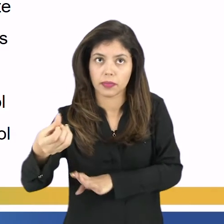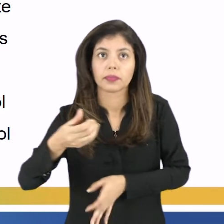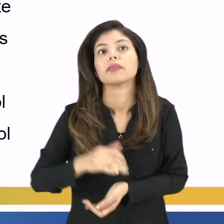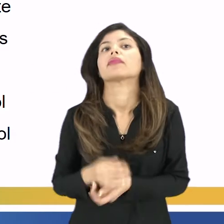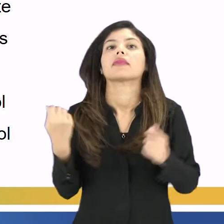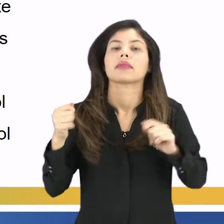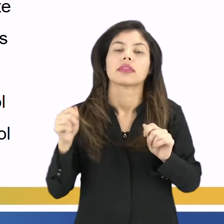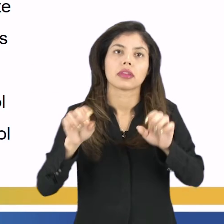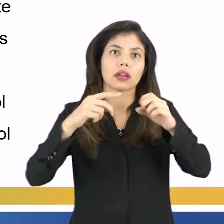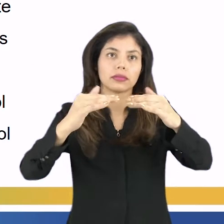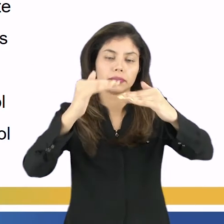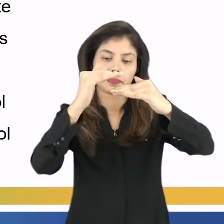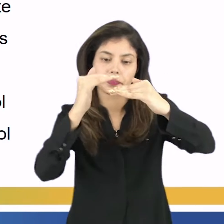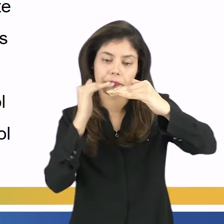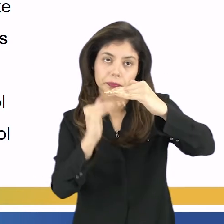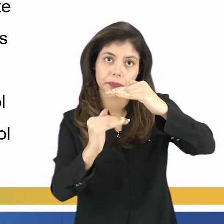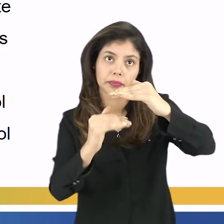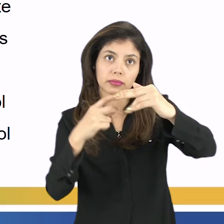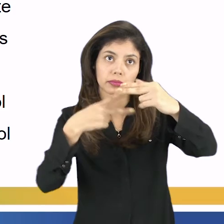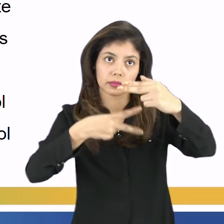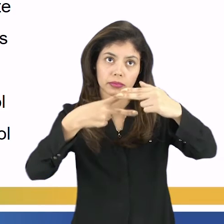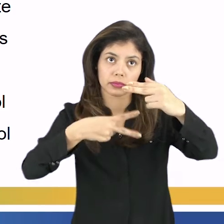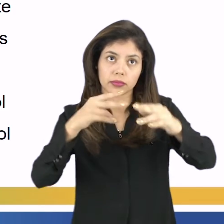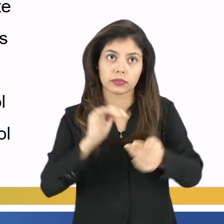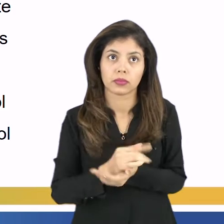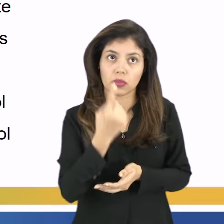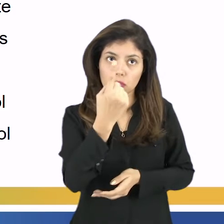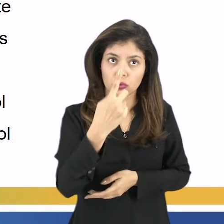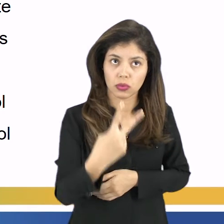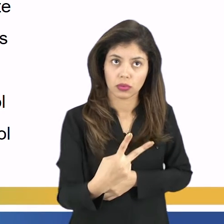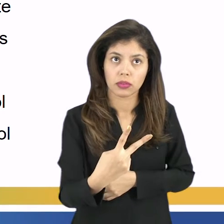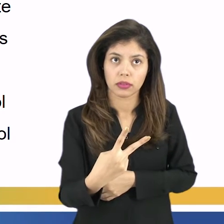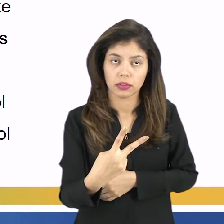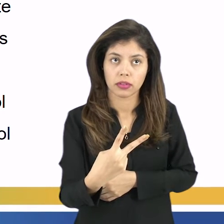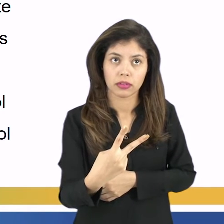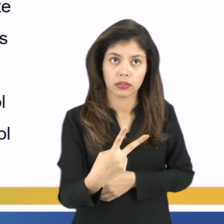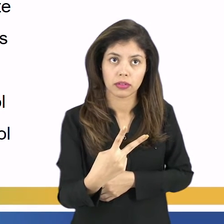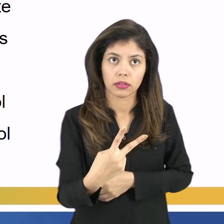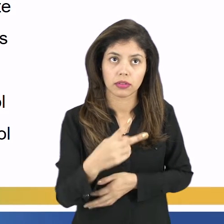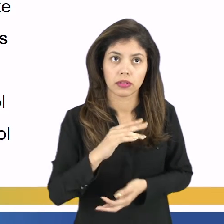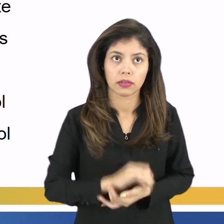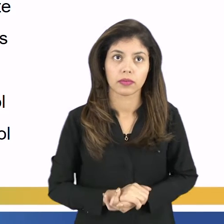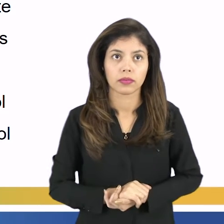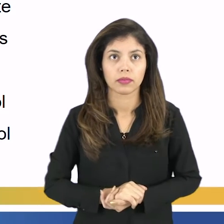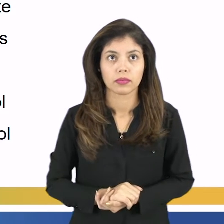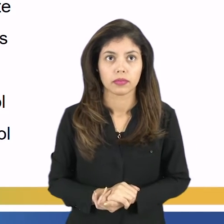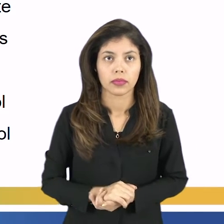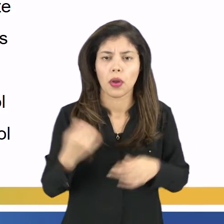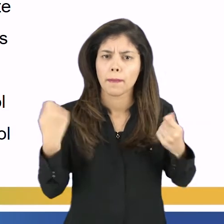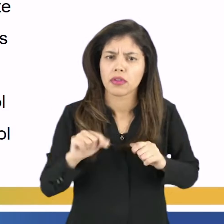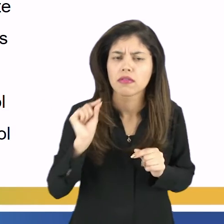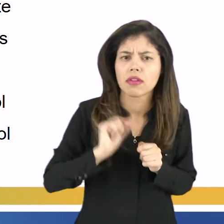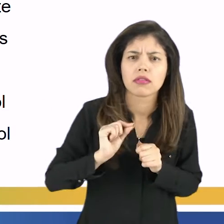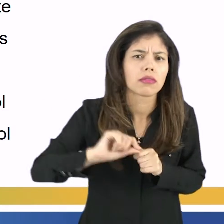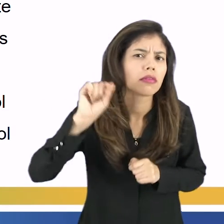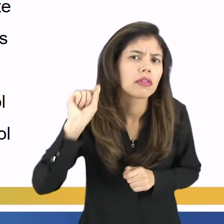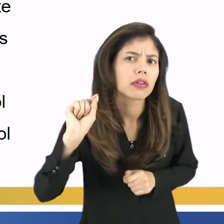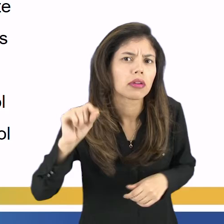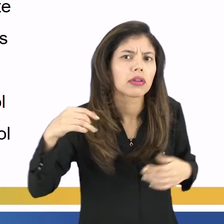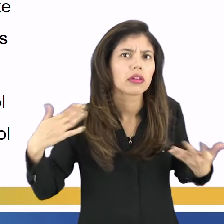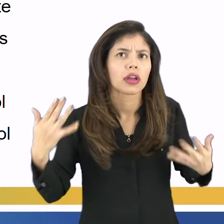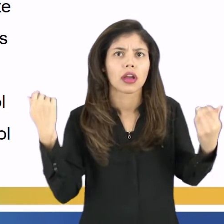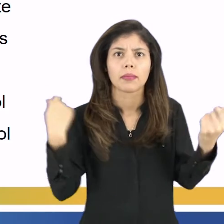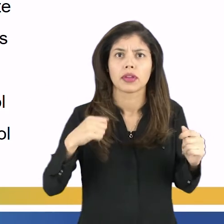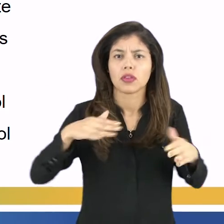isso nós temos essas equações subsequentes aqui, ó, equação número 1 e equação número 2. Então, o que eu preciso fazer?